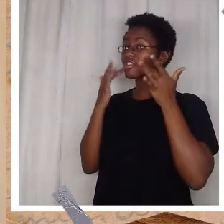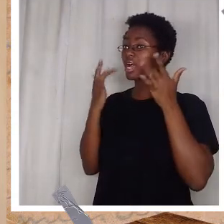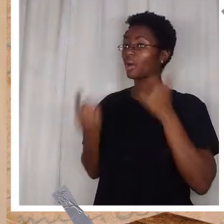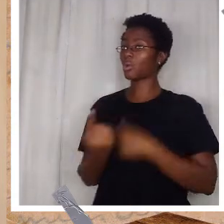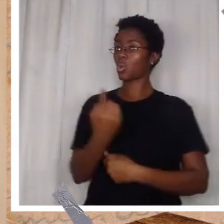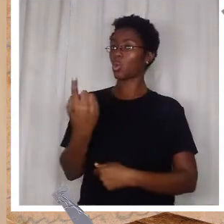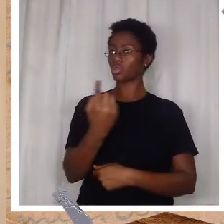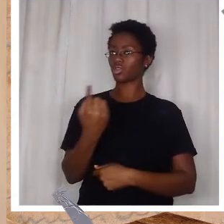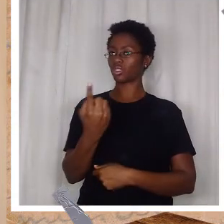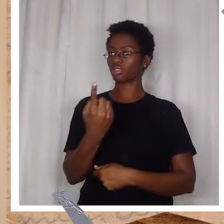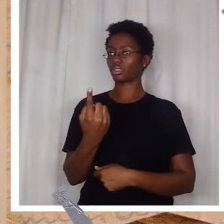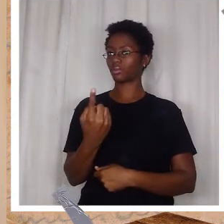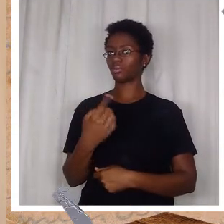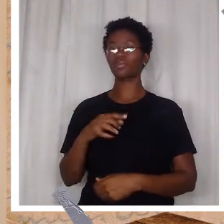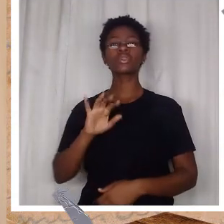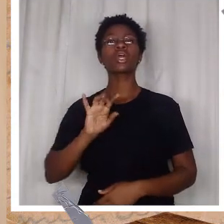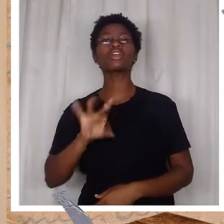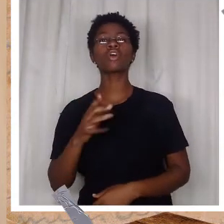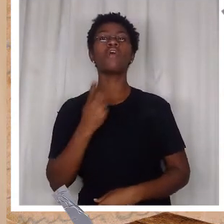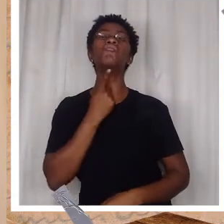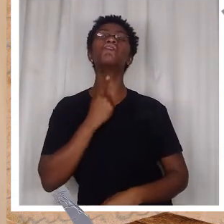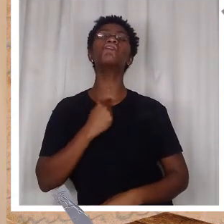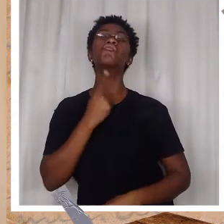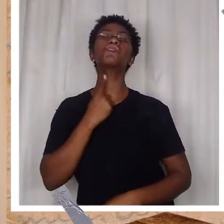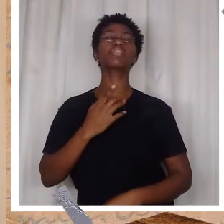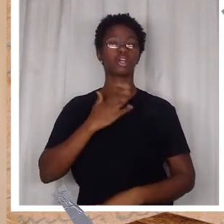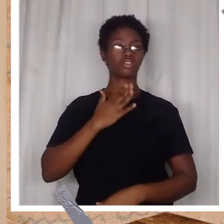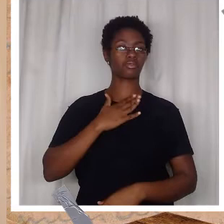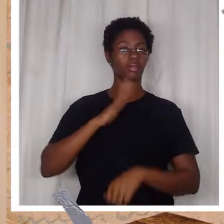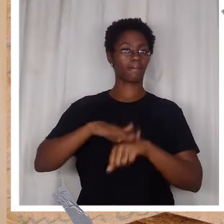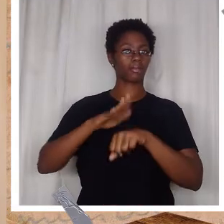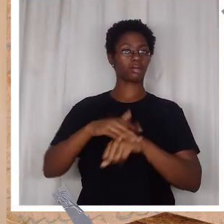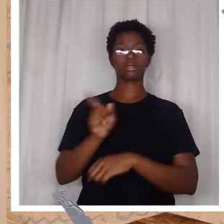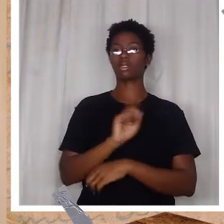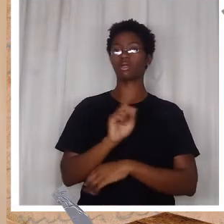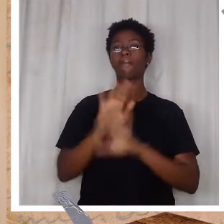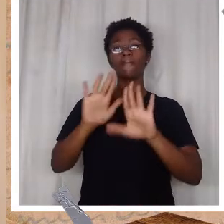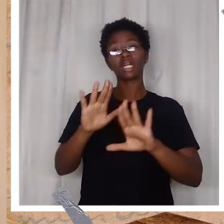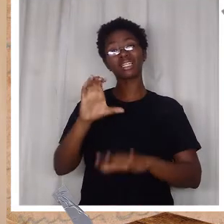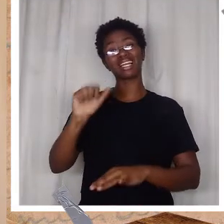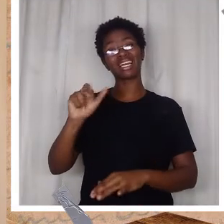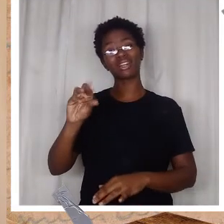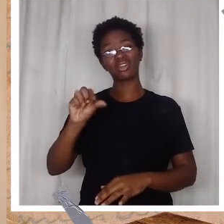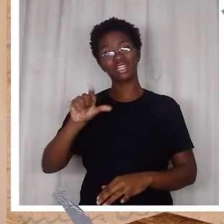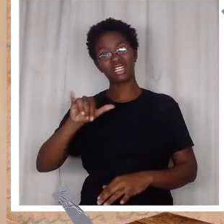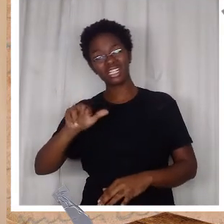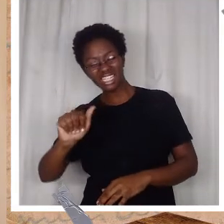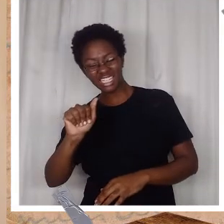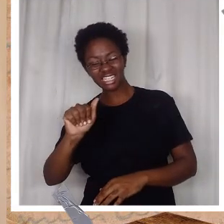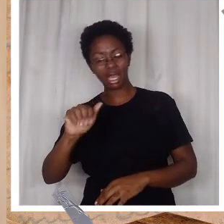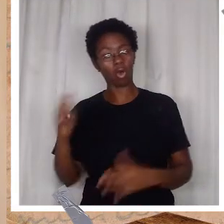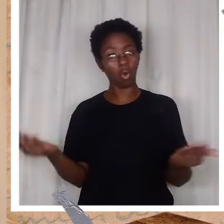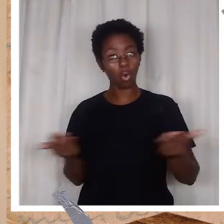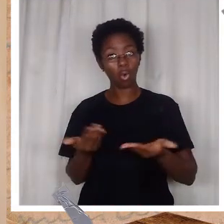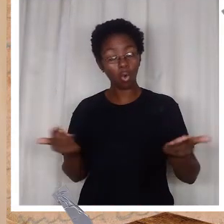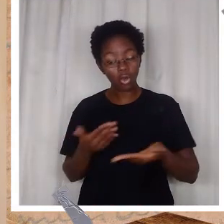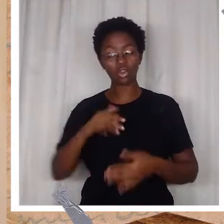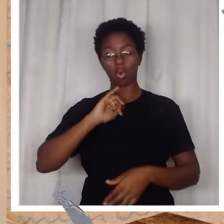desejo individual, é porque hoje a Carolina está sendo muito contada, mas em